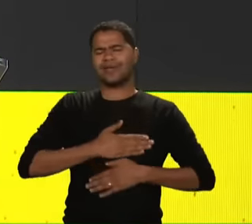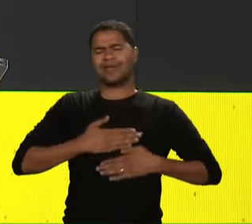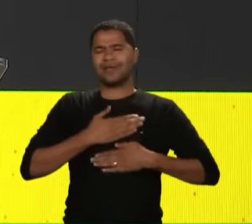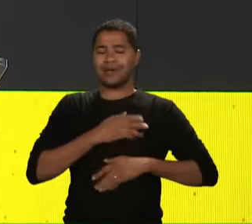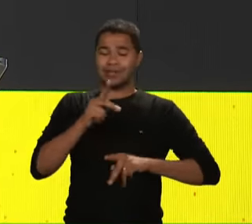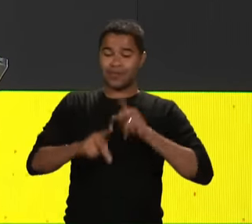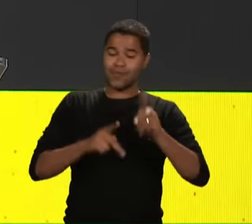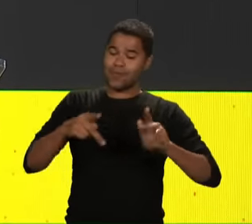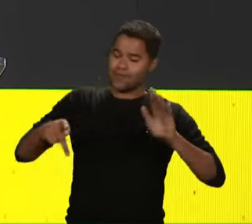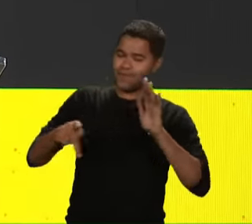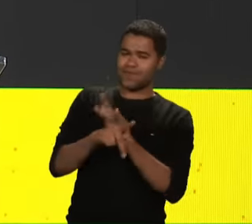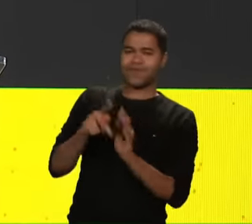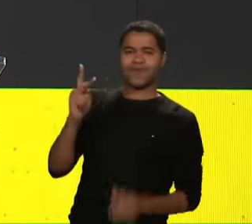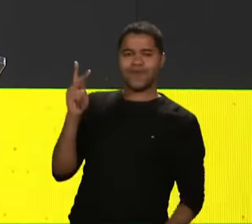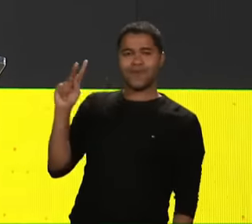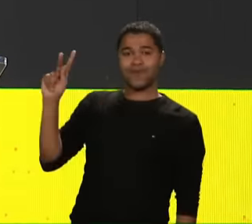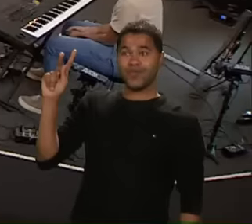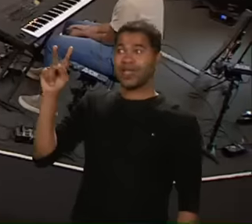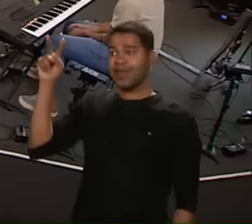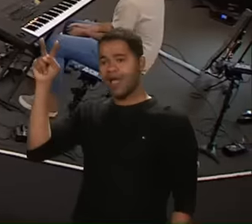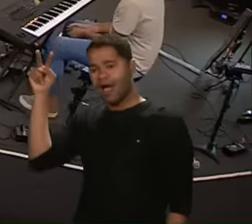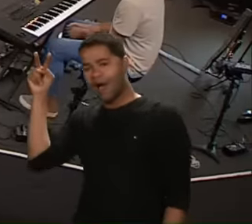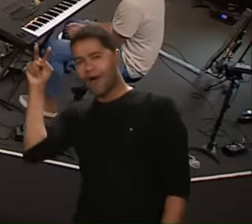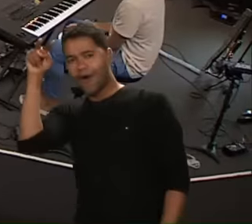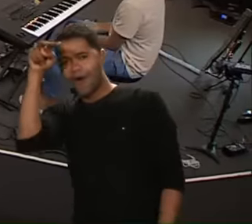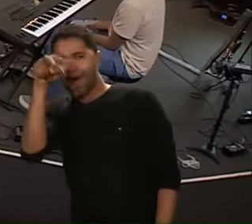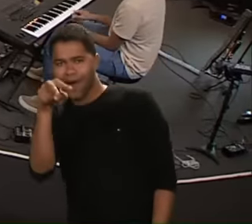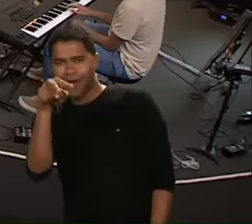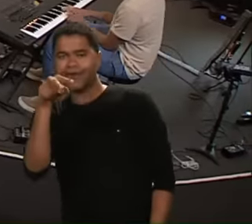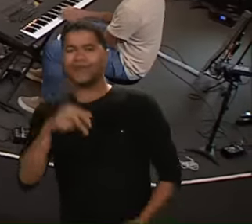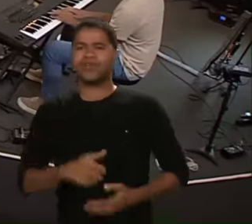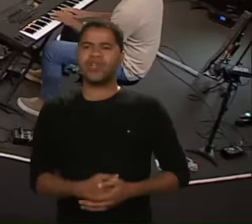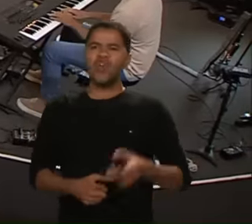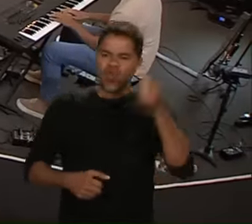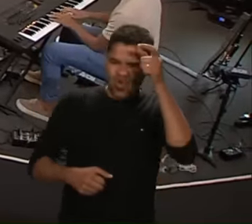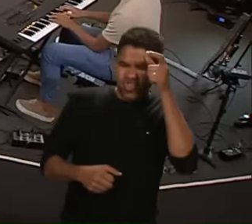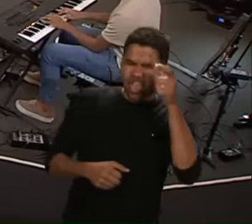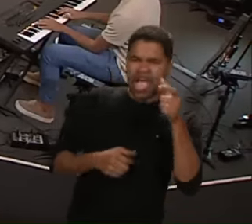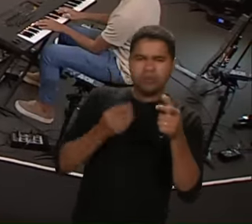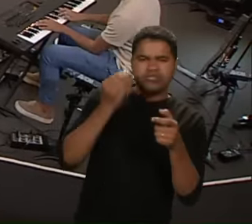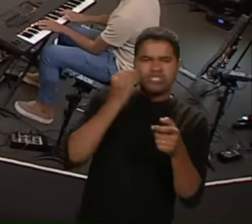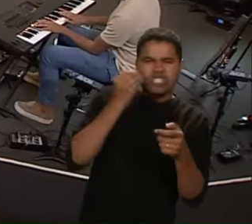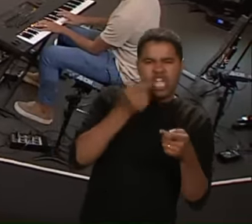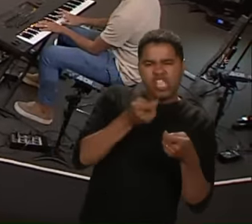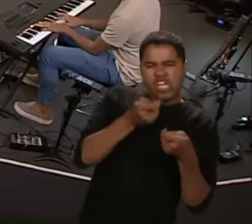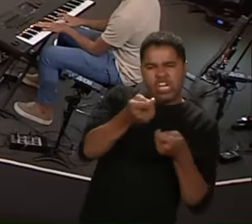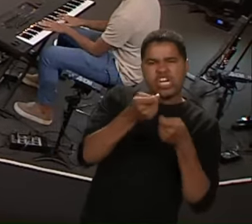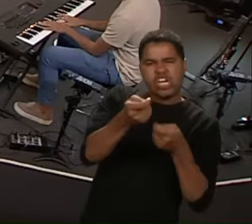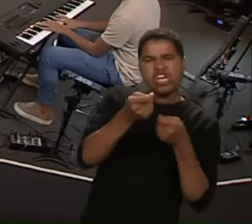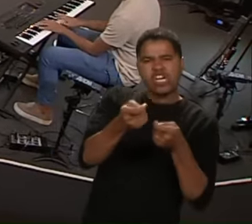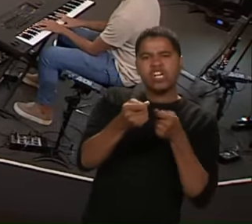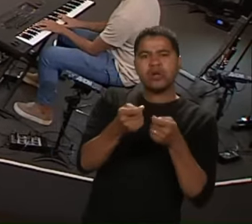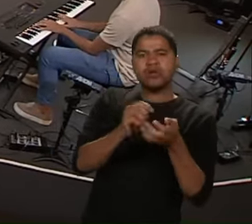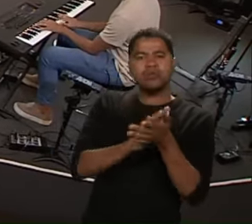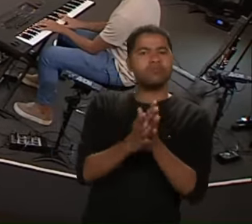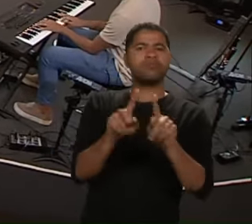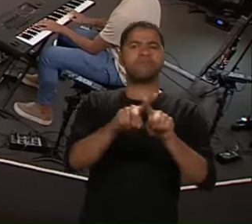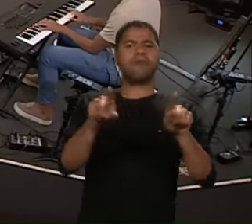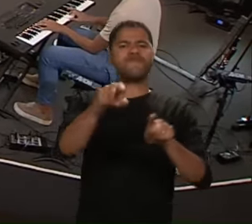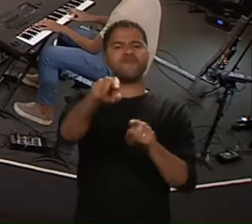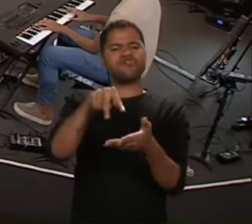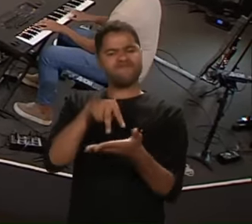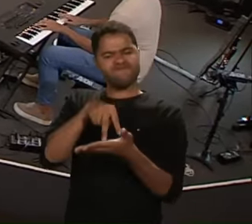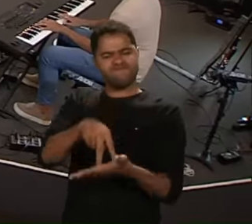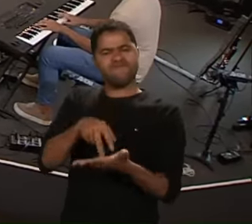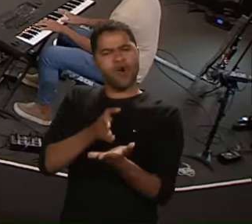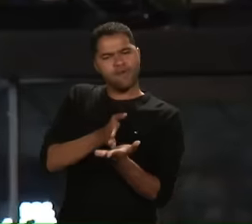povo. Ele olha para você. O diabo tenta te derrubar, você não cai. O diabo